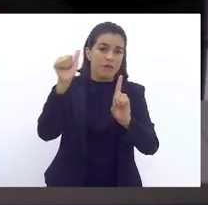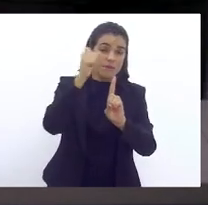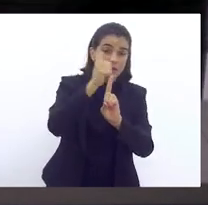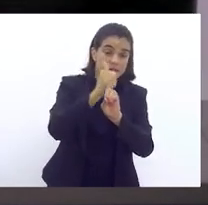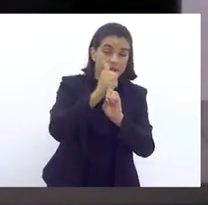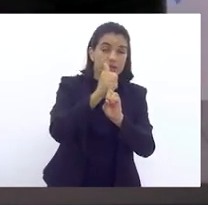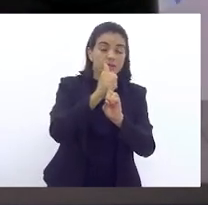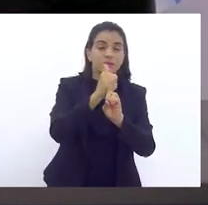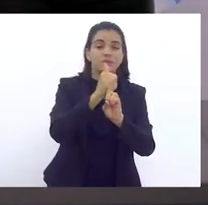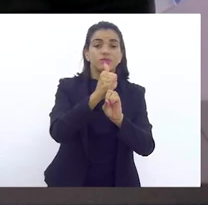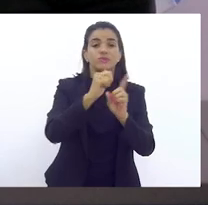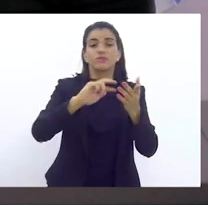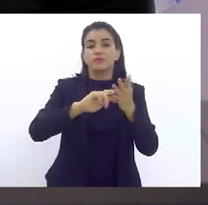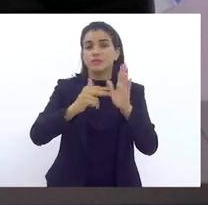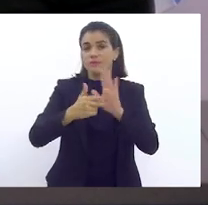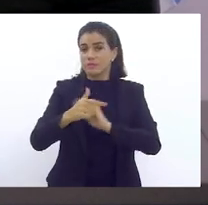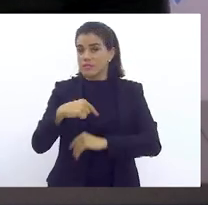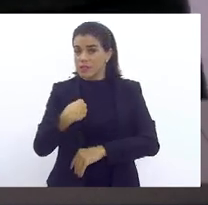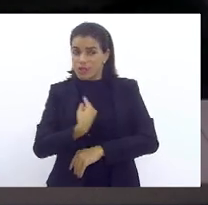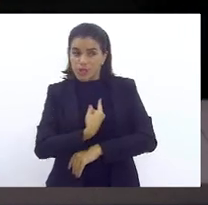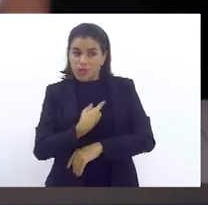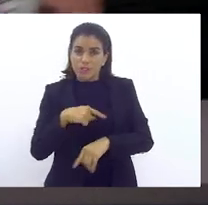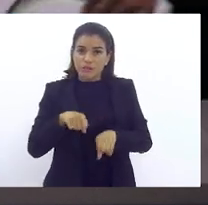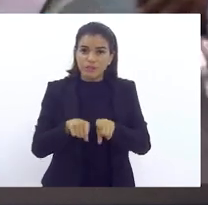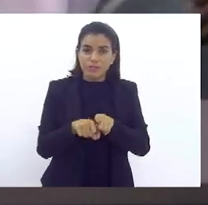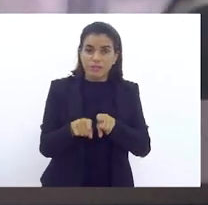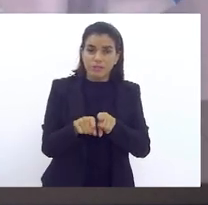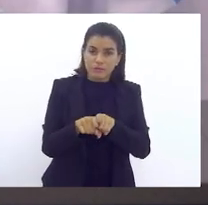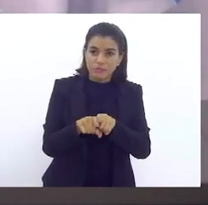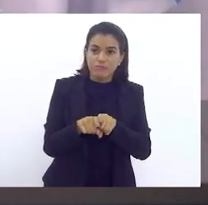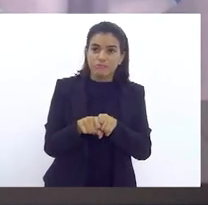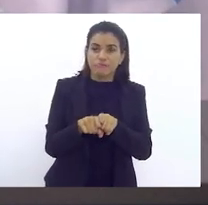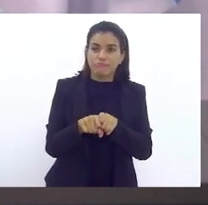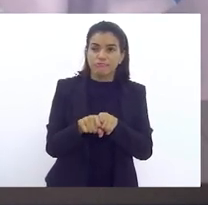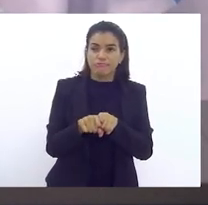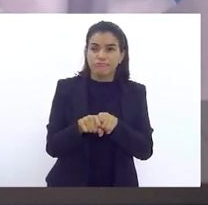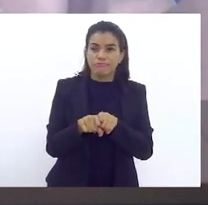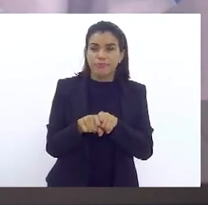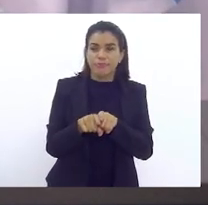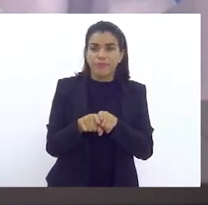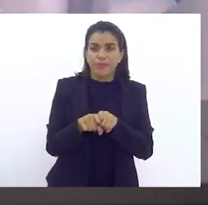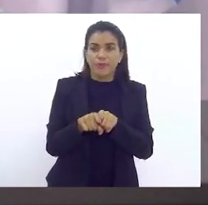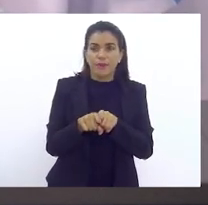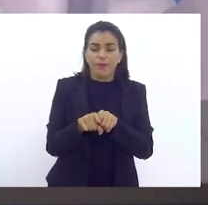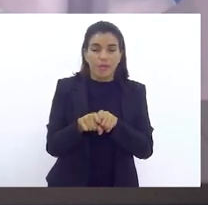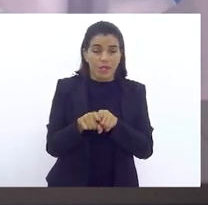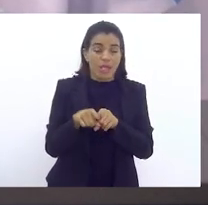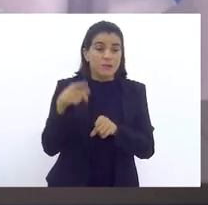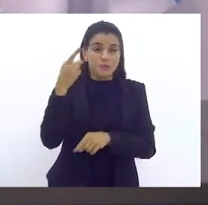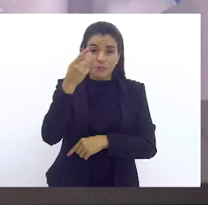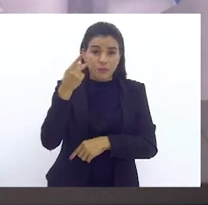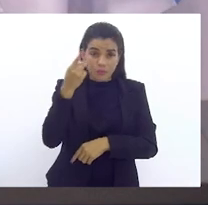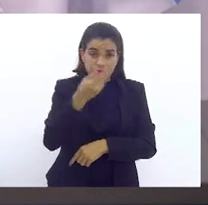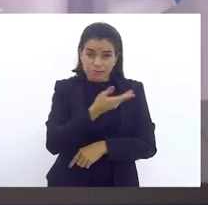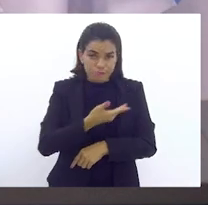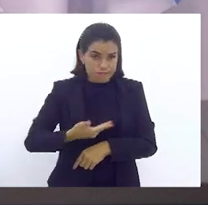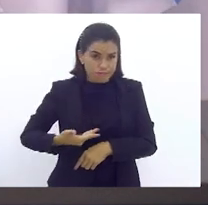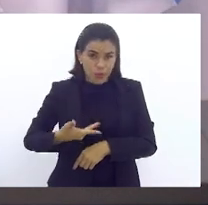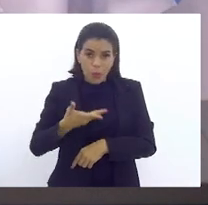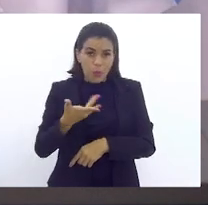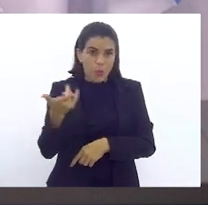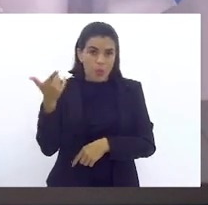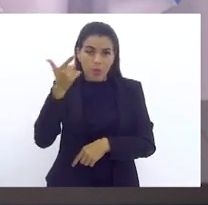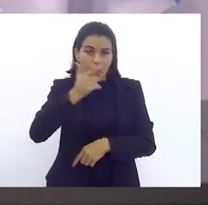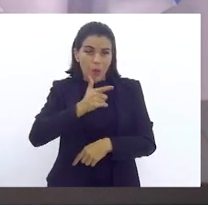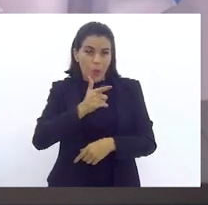coloca a gente também numa situação eh óbvia de que as políticas públicas não estão dando